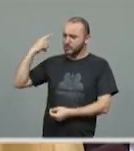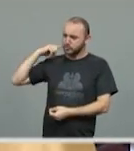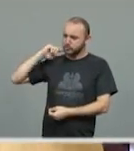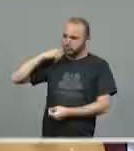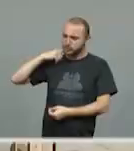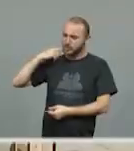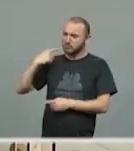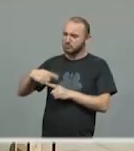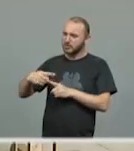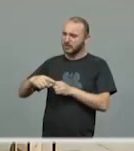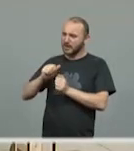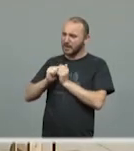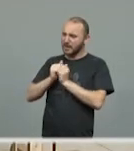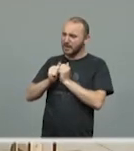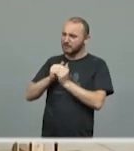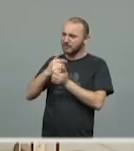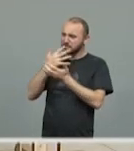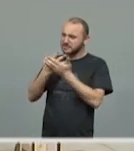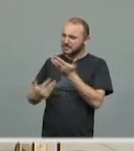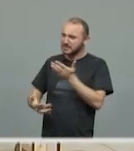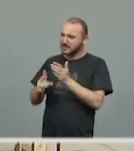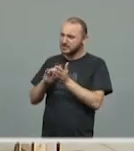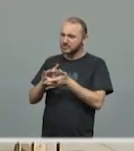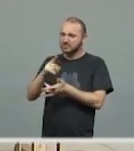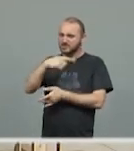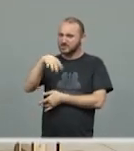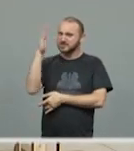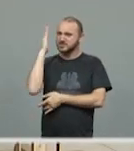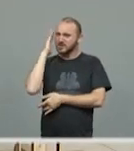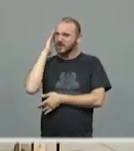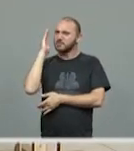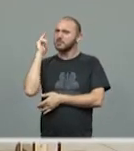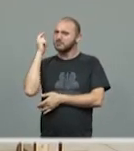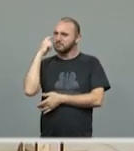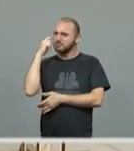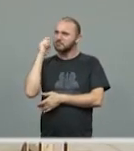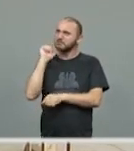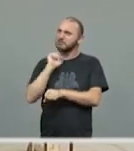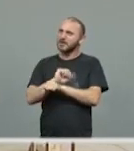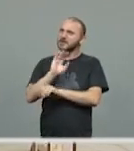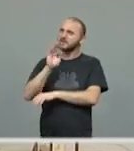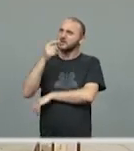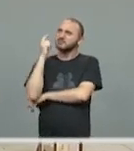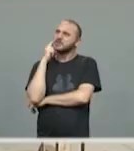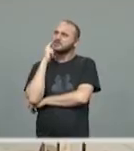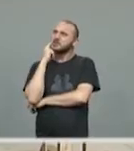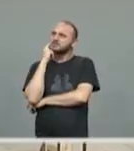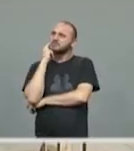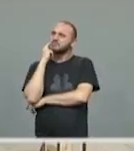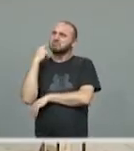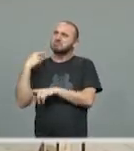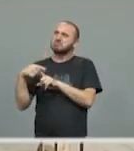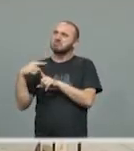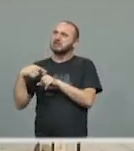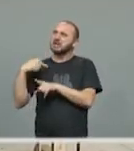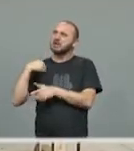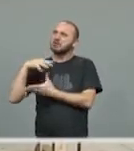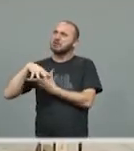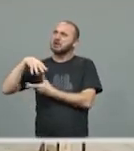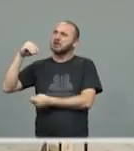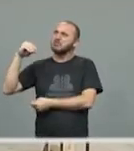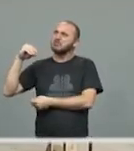Por que lavar você já parou para pensar esse texto? Lavada no sangue do cordeiro, quando nós